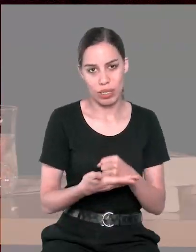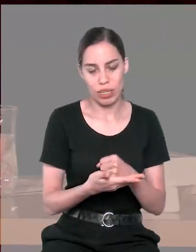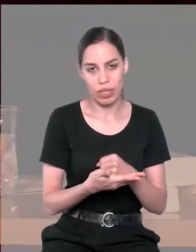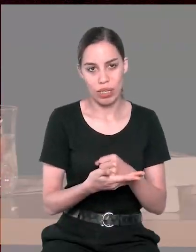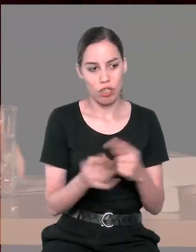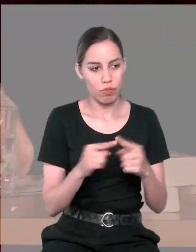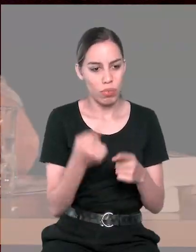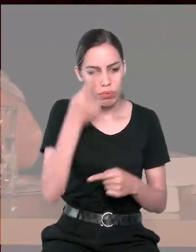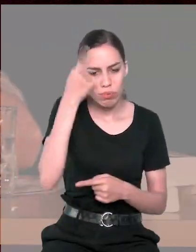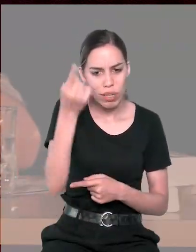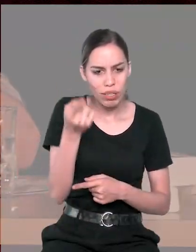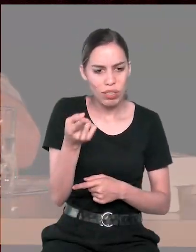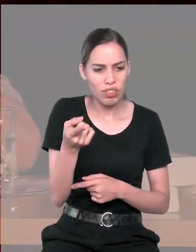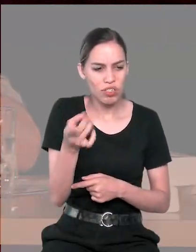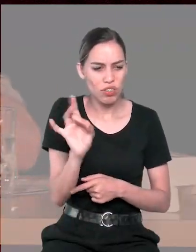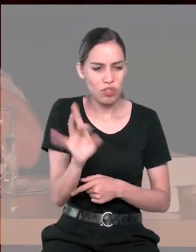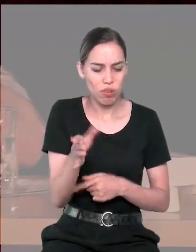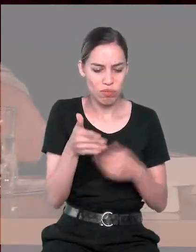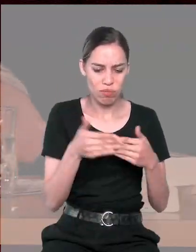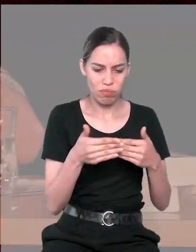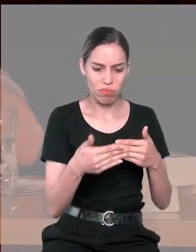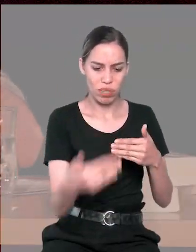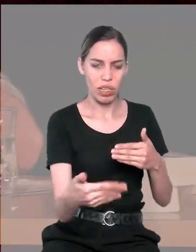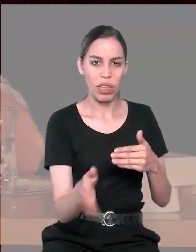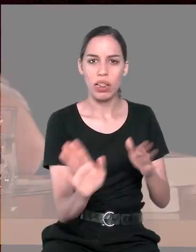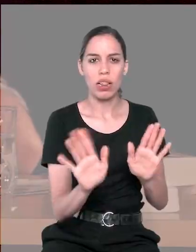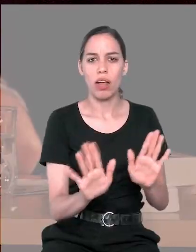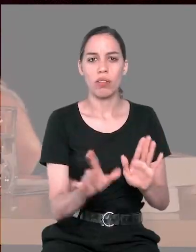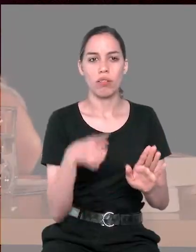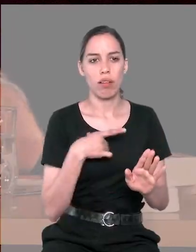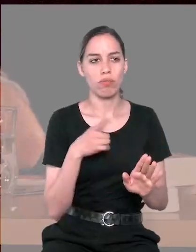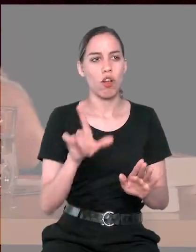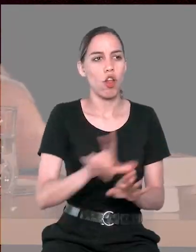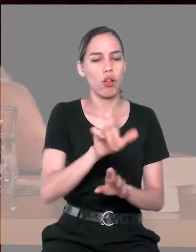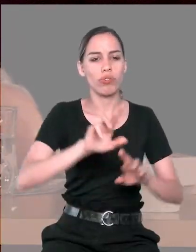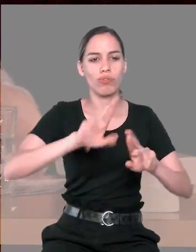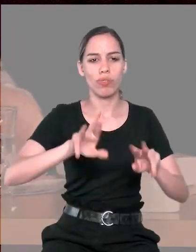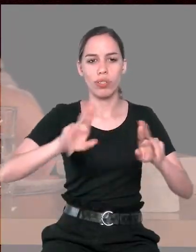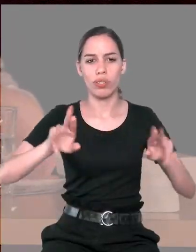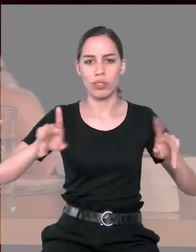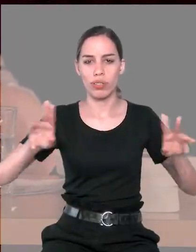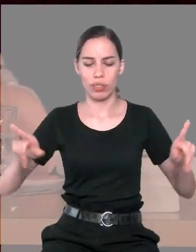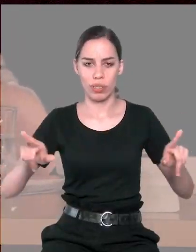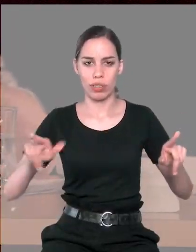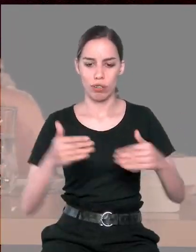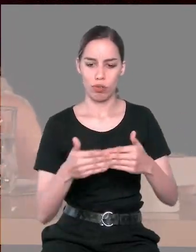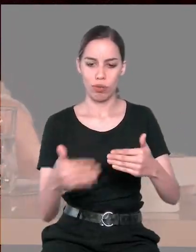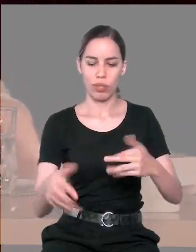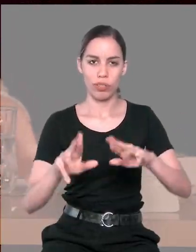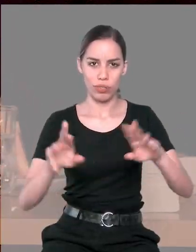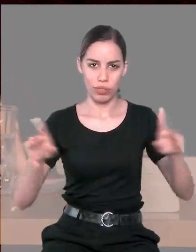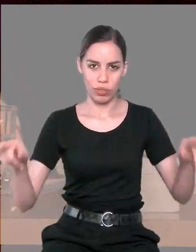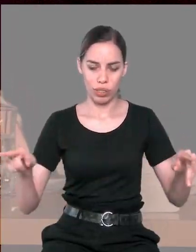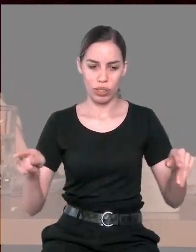você não tem apenas uma ordem, você não tem apenas uma lógica, você tem lógicas que se sobrepõem. O mais